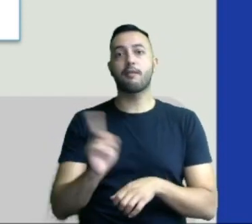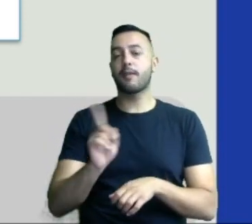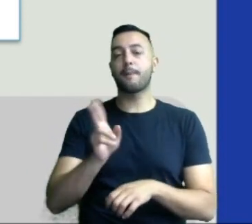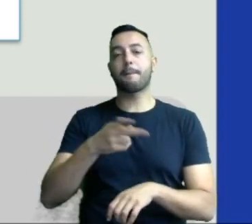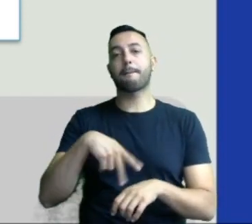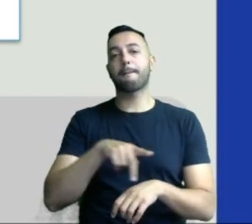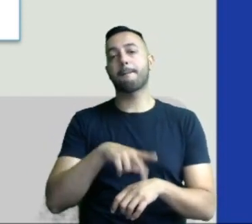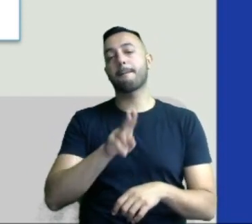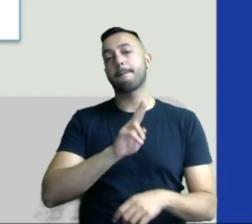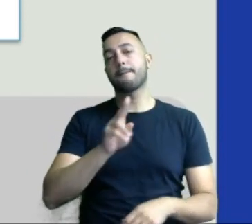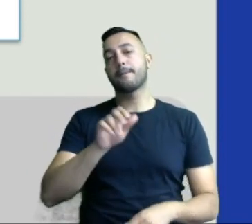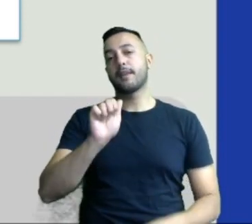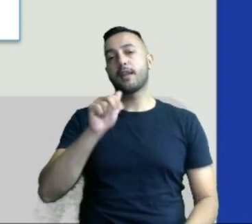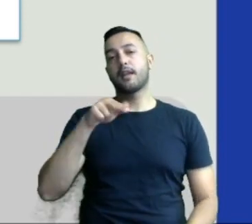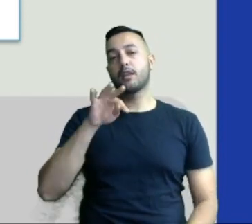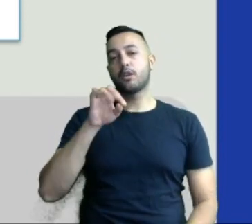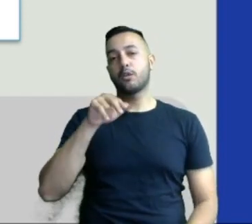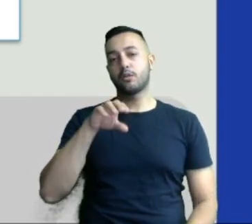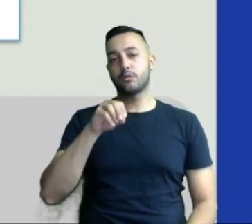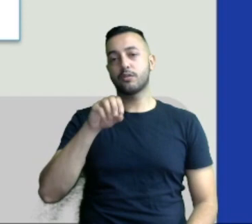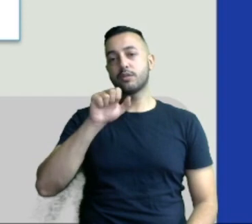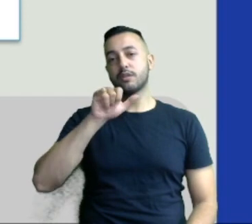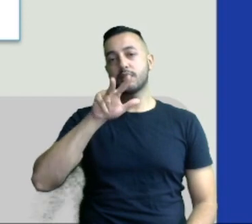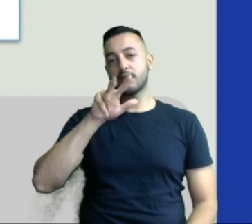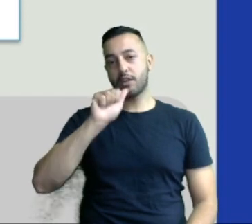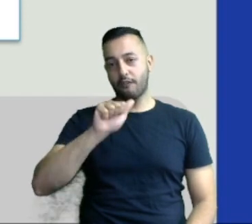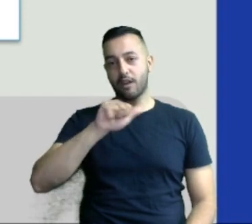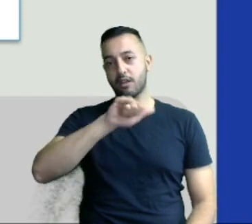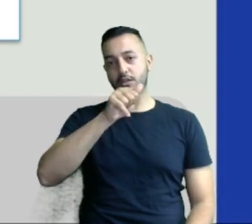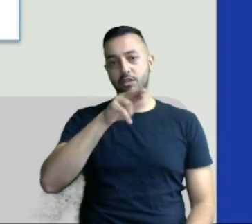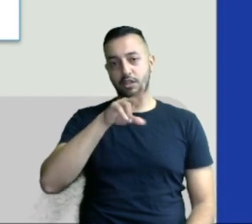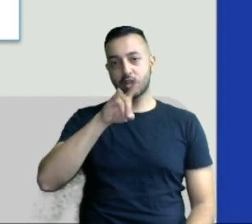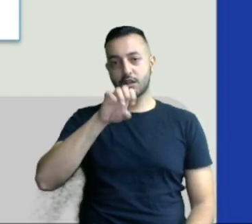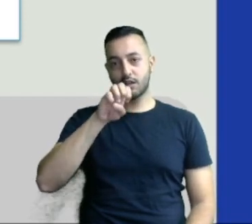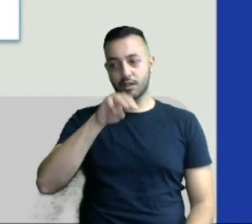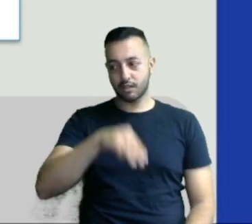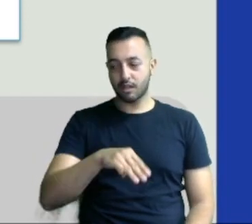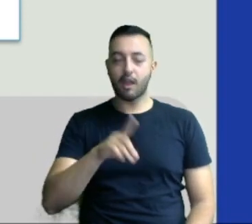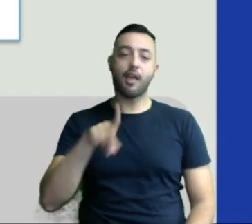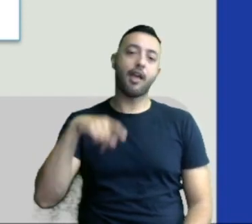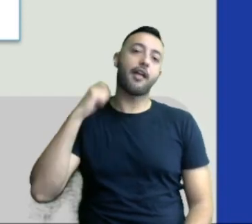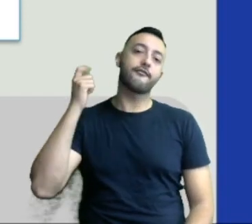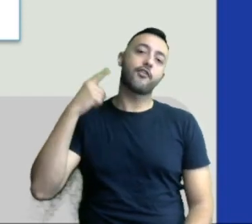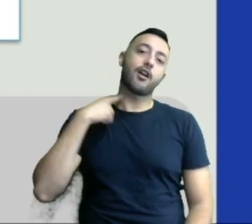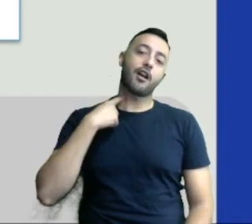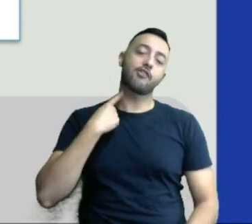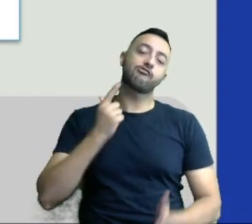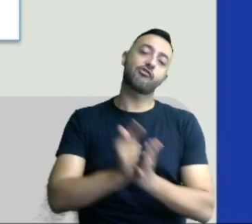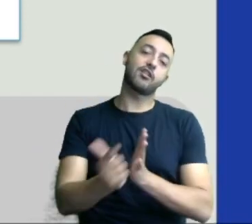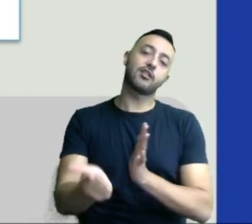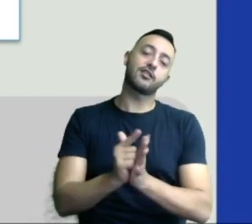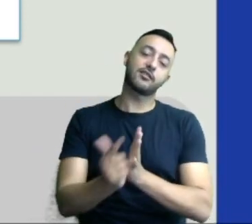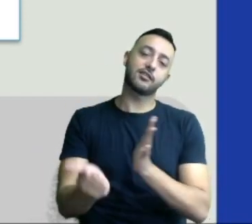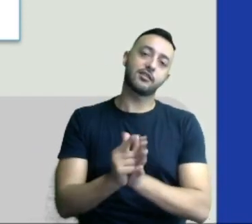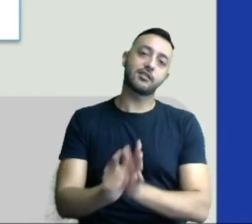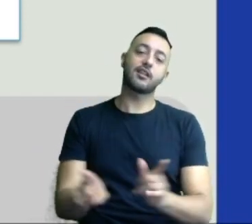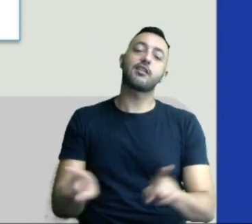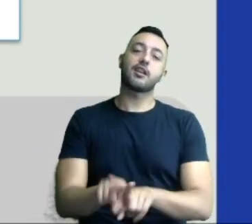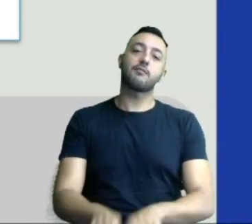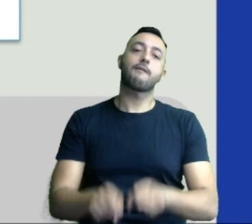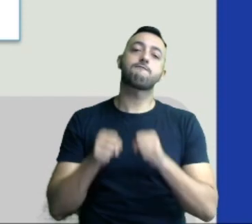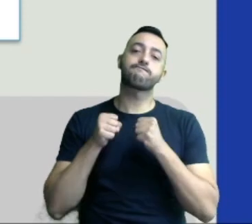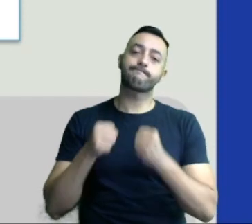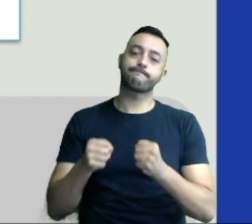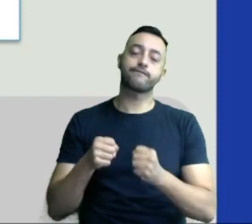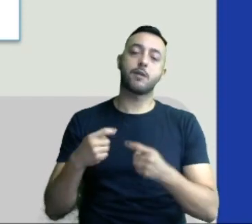país. Antônio da Silva Jardim, que dá nome a uma avenida do bairro da Cruz, foi um advogado, jornalista e ativista